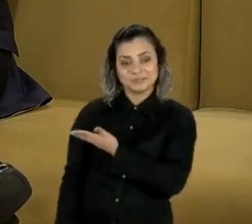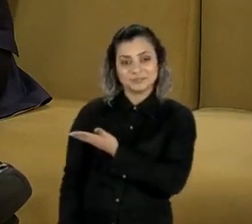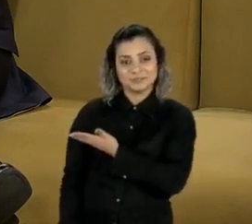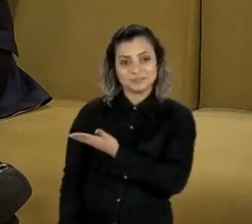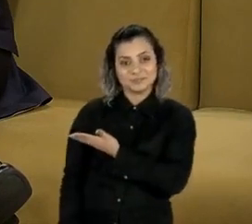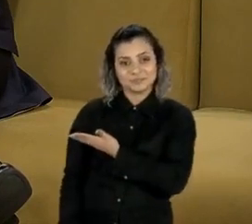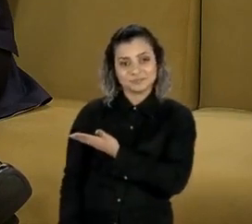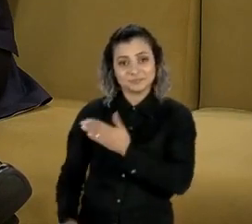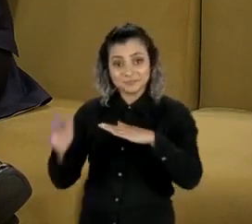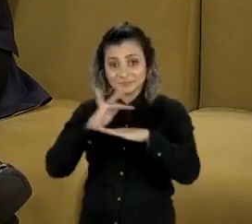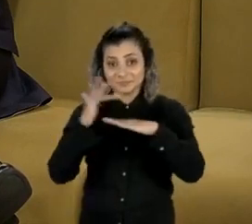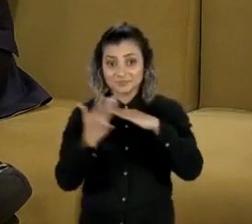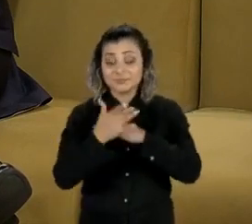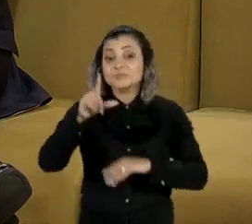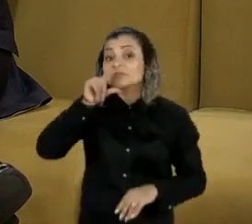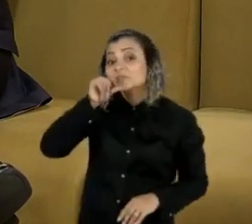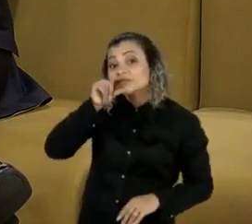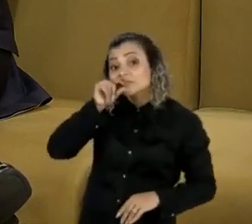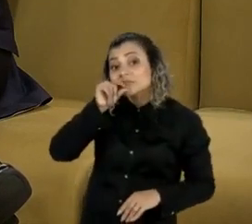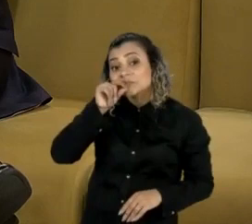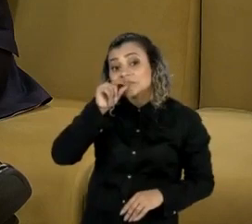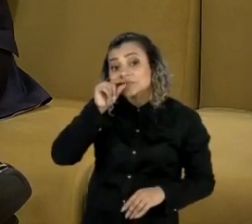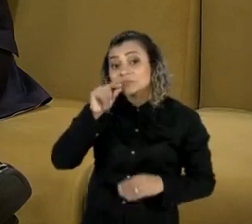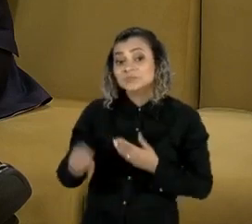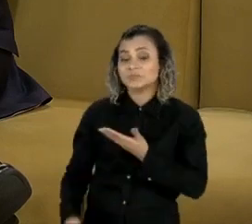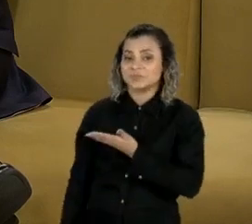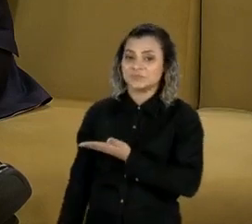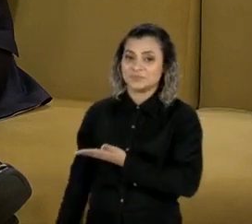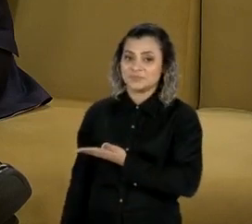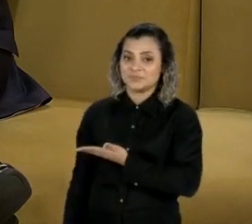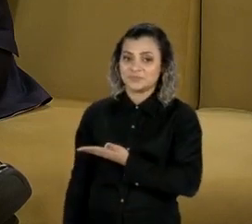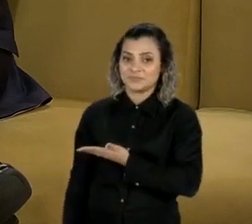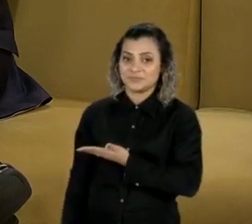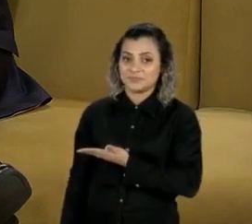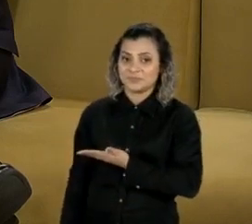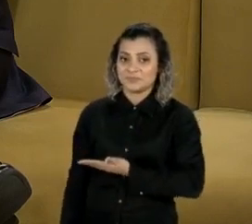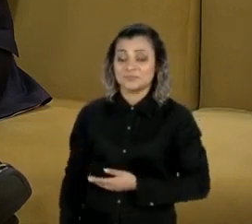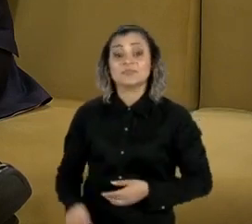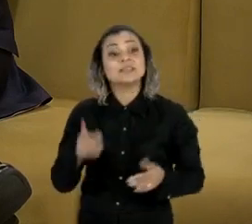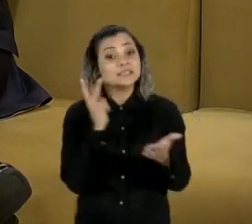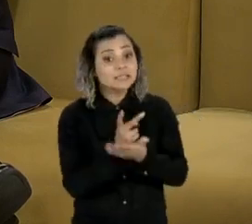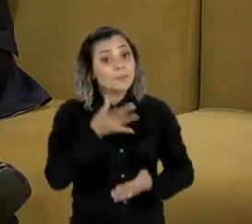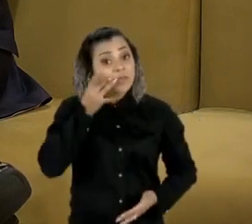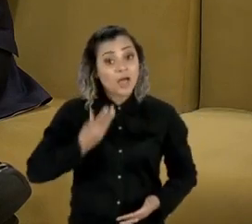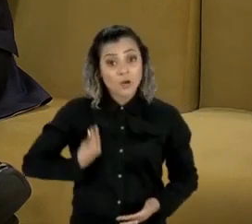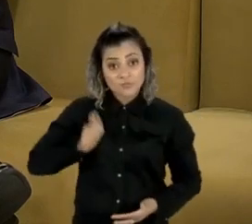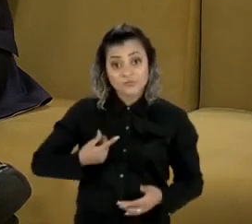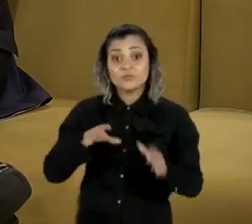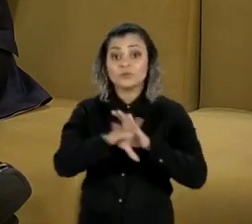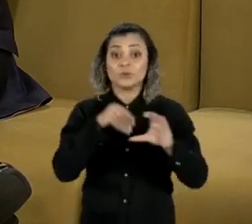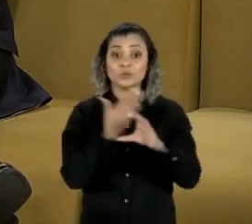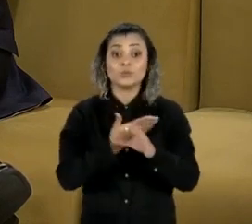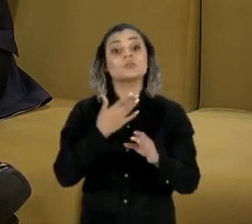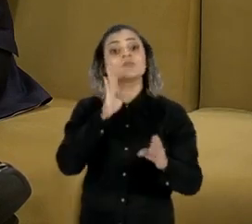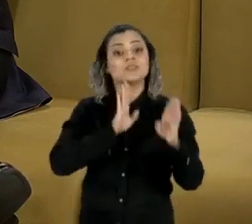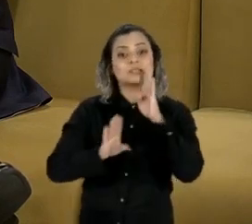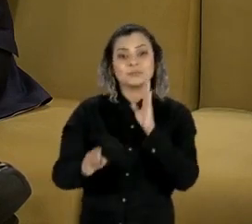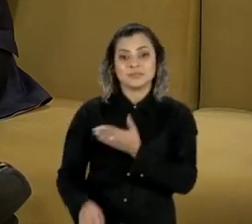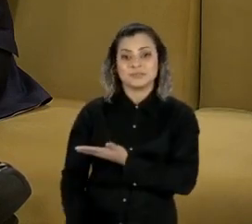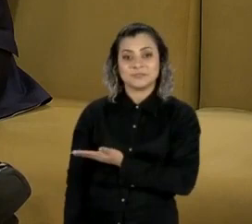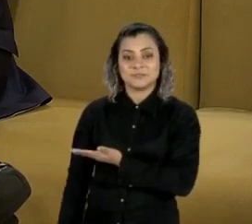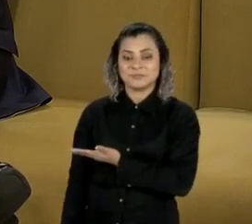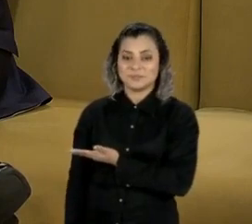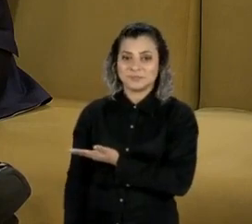TV Cultura, e no nosso Twitter, que é o @jornal_cultura, e nós estamos ao vivo também pelo YouTube e pela página